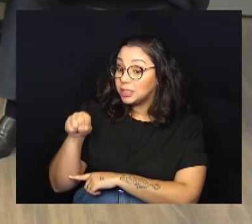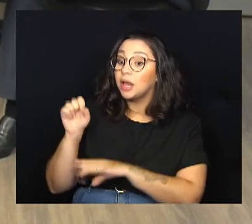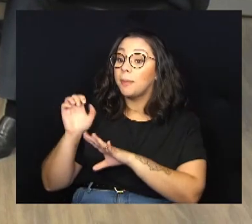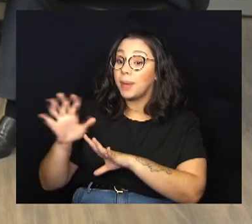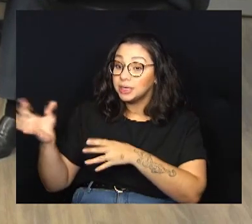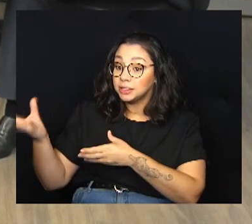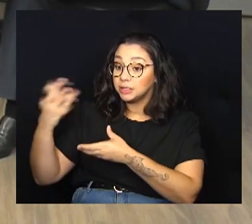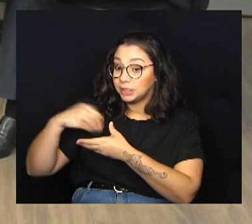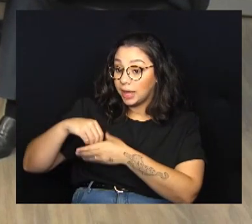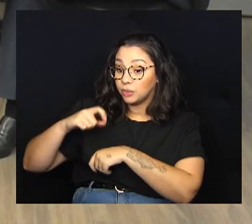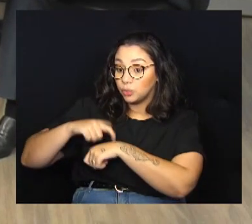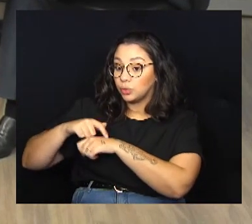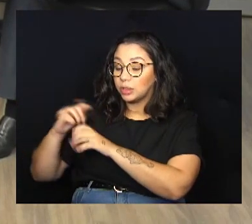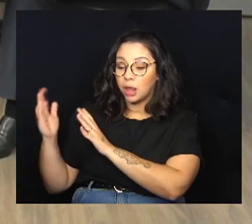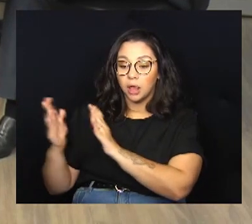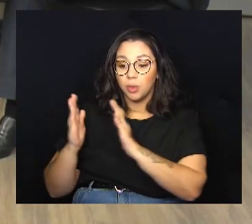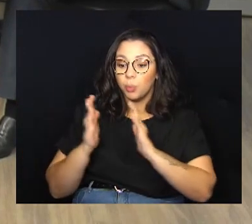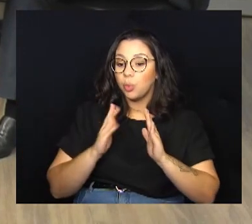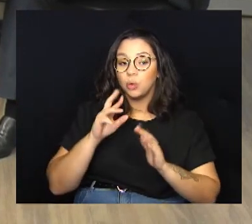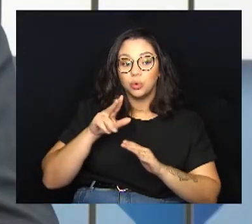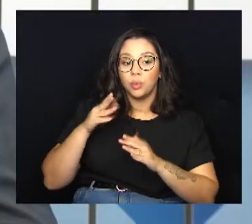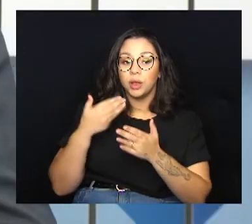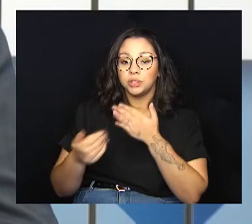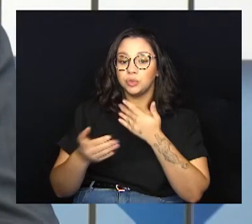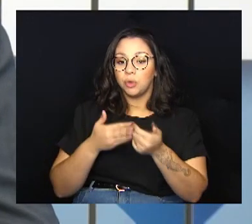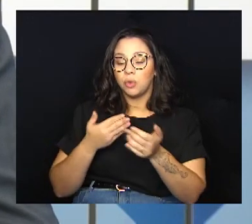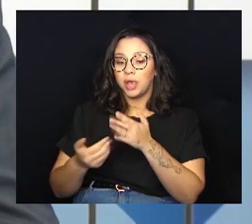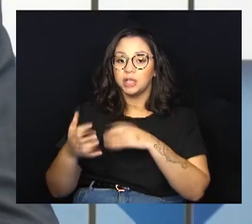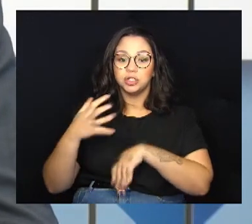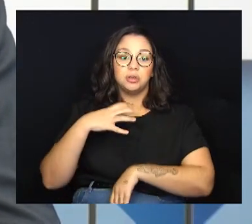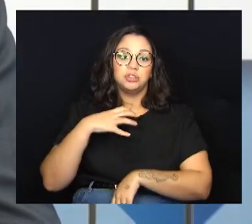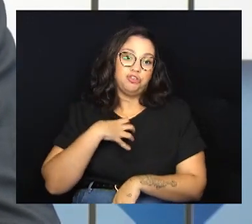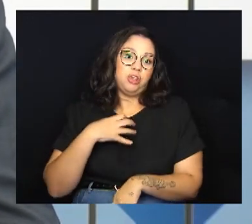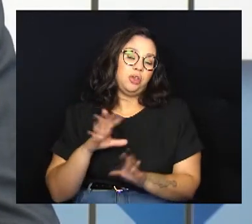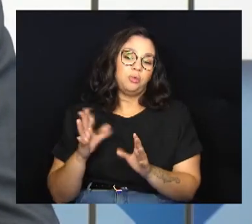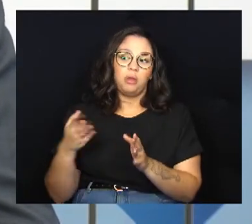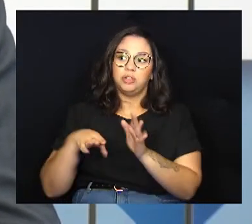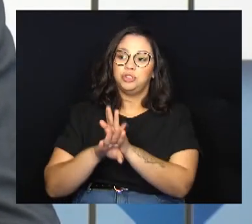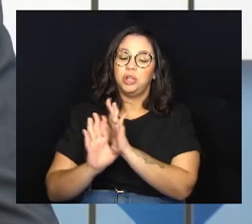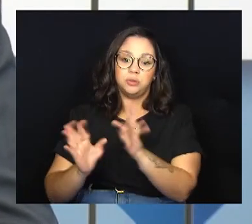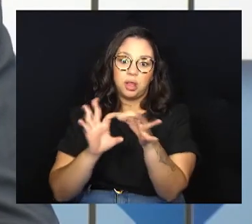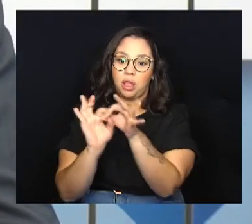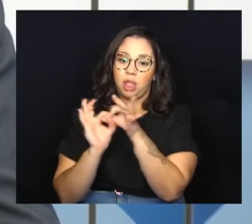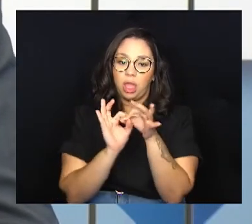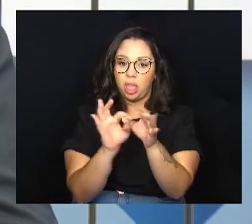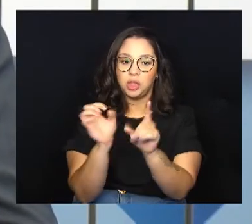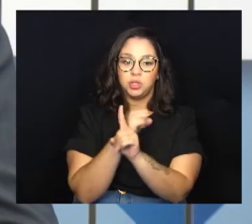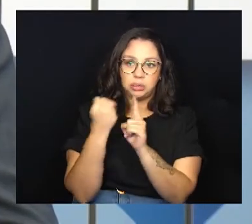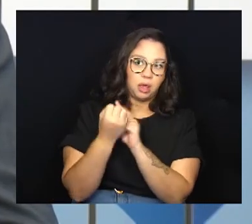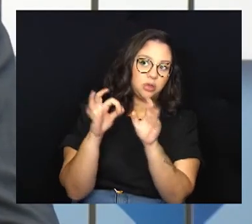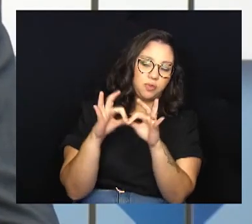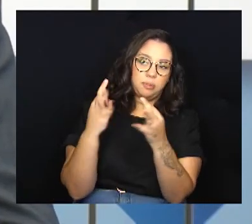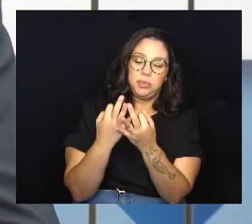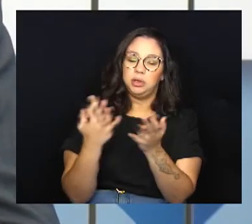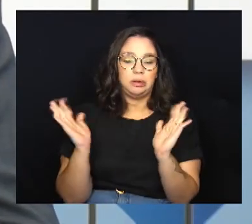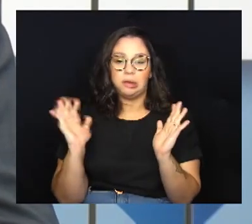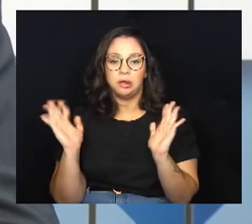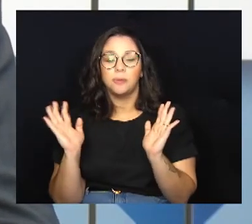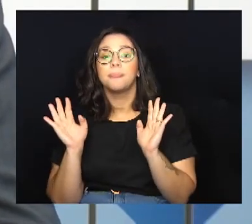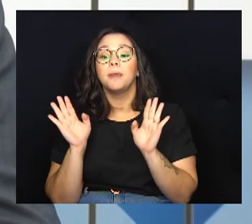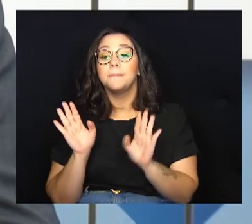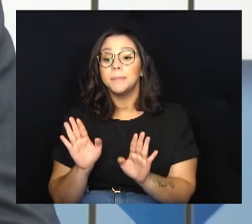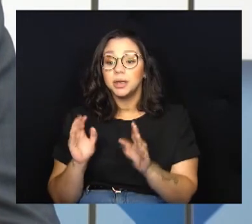para usar droga, entra para dentro do mato, leva essa criança junto, a gente não sabe se essa criança está sofrendo violência sexual.